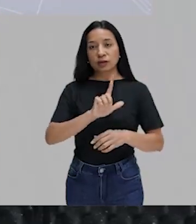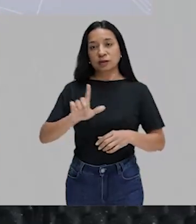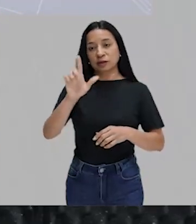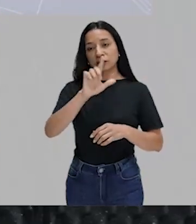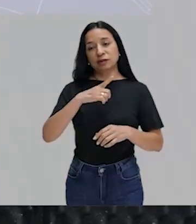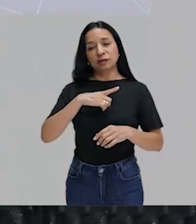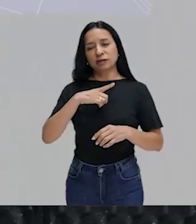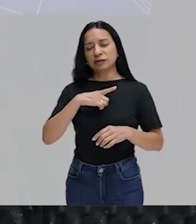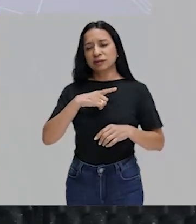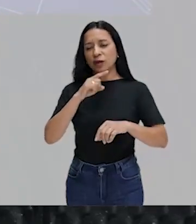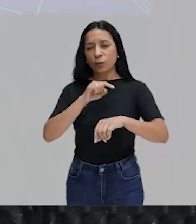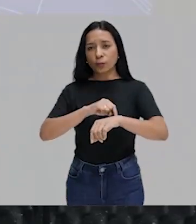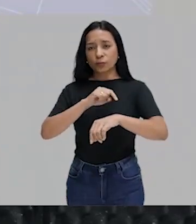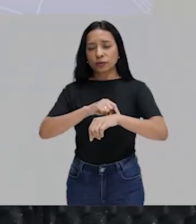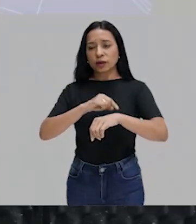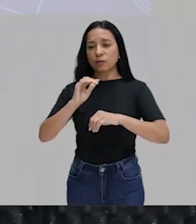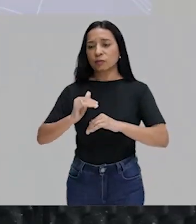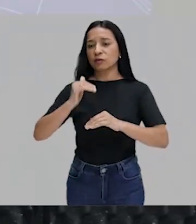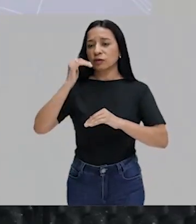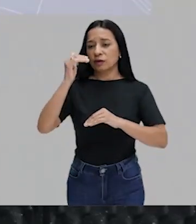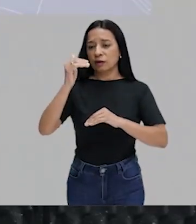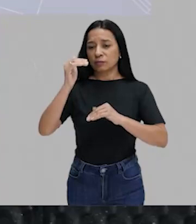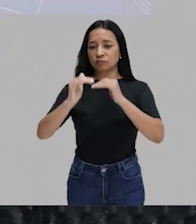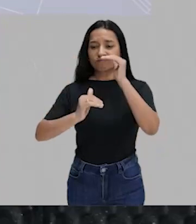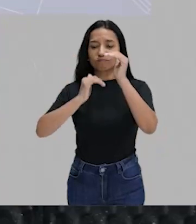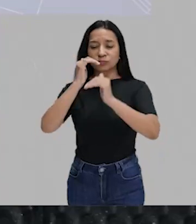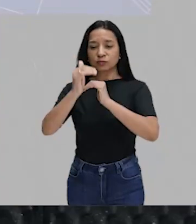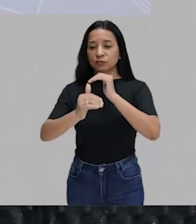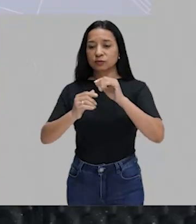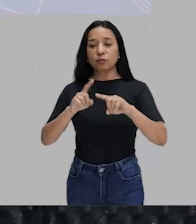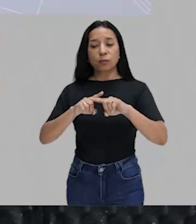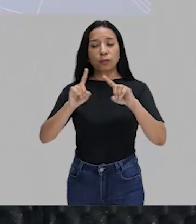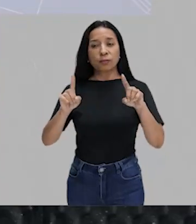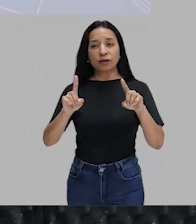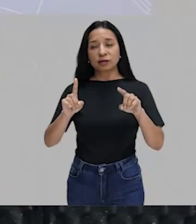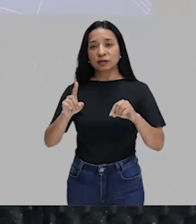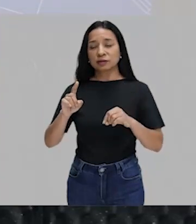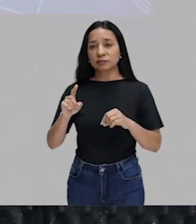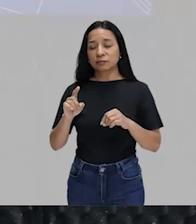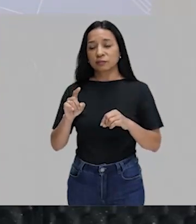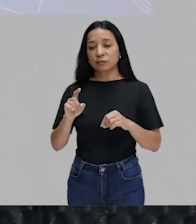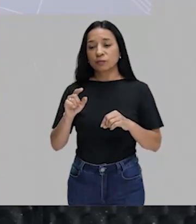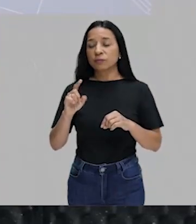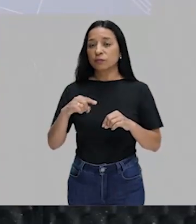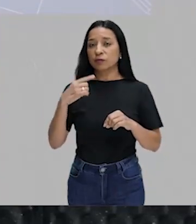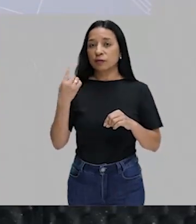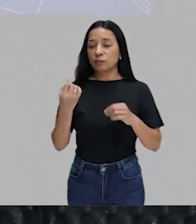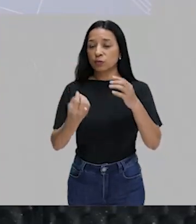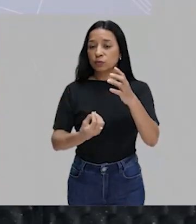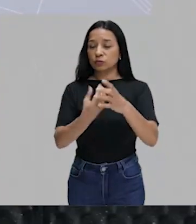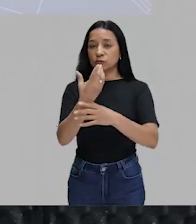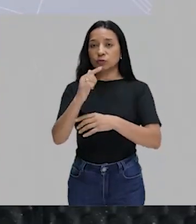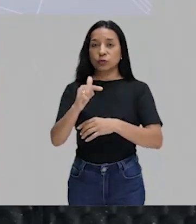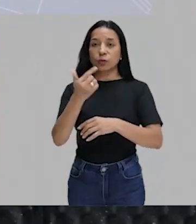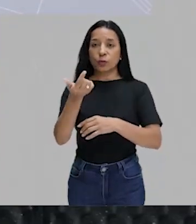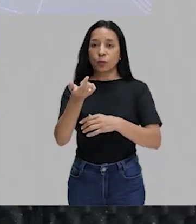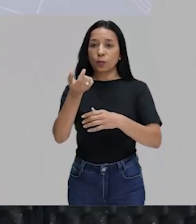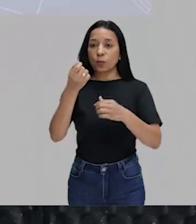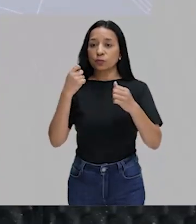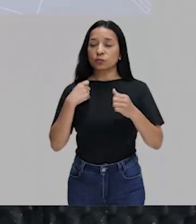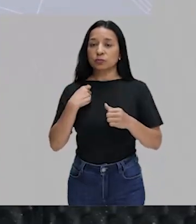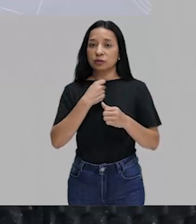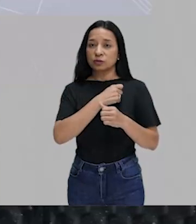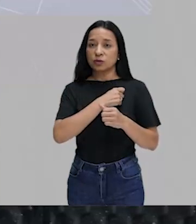de apogeu, de efervescência mesmo cultural, mas depois, quando surgem outros autores